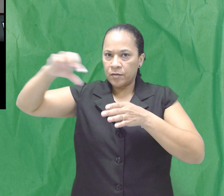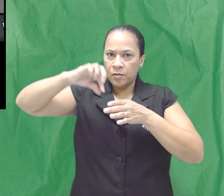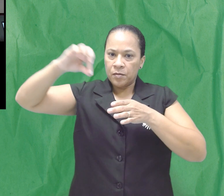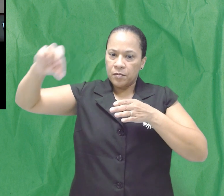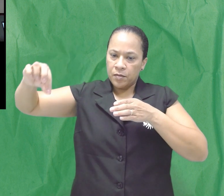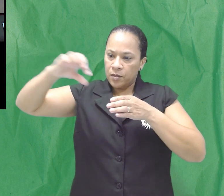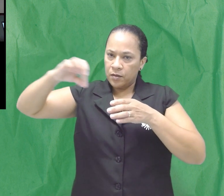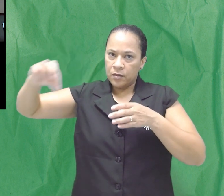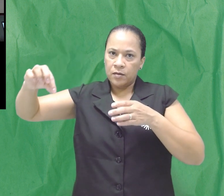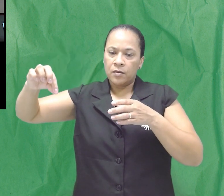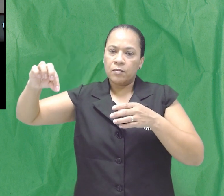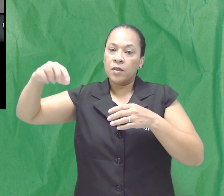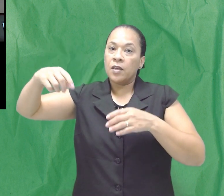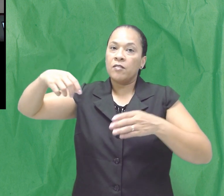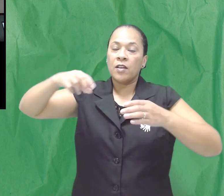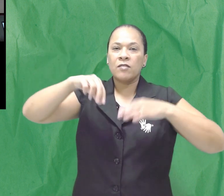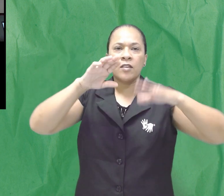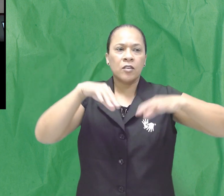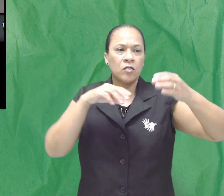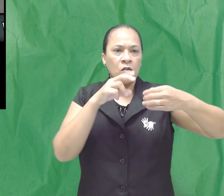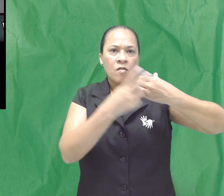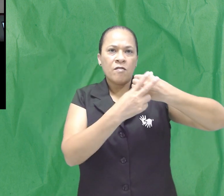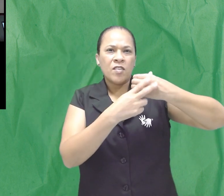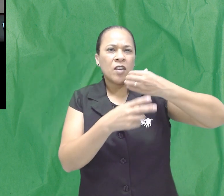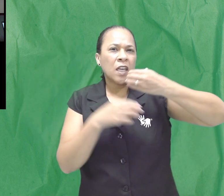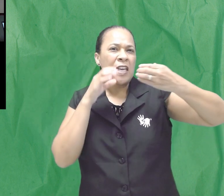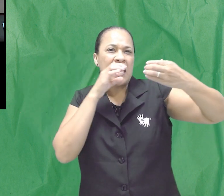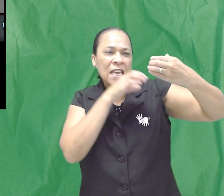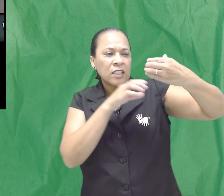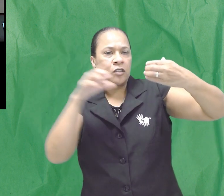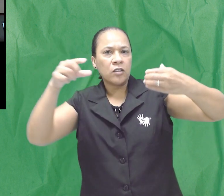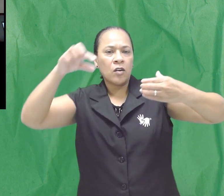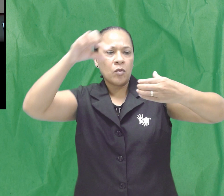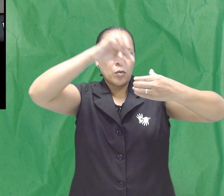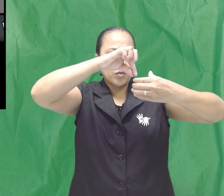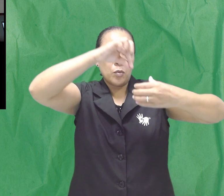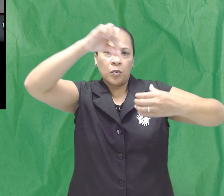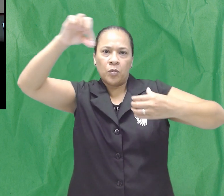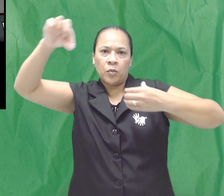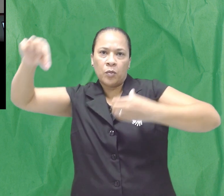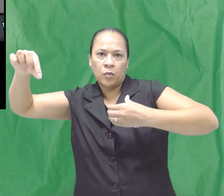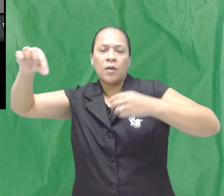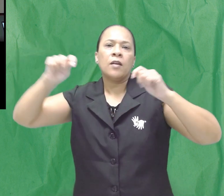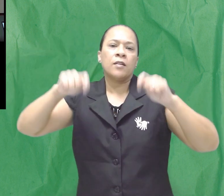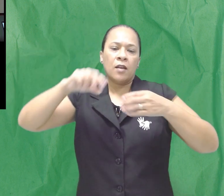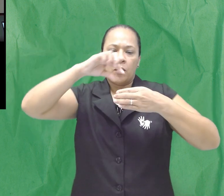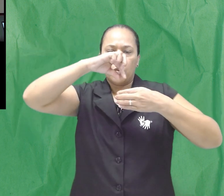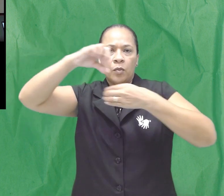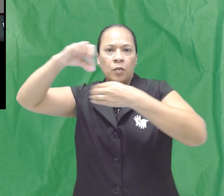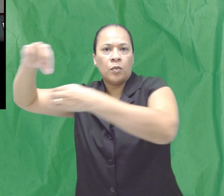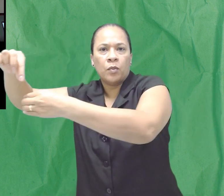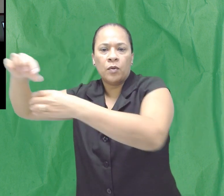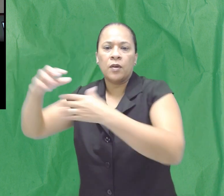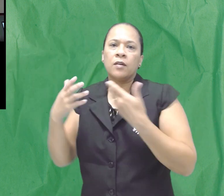segurar vidrarias que estão quentes. Temos também a manta aquecedora, que é um equipamento eletrônico destinado ao aquecimento